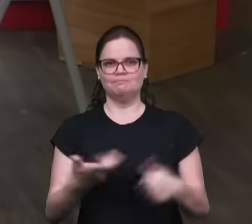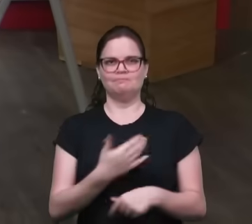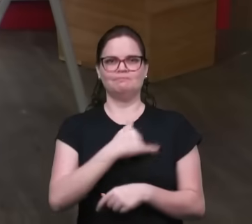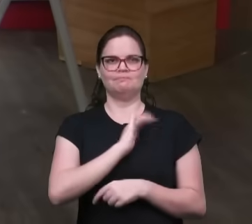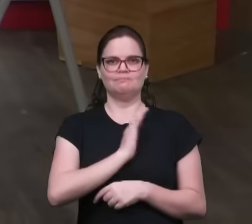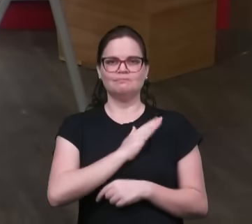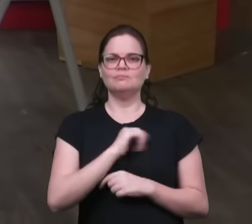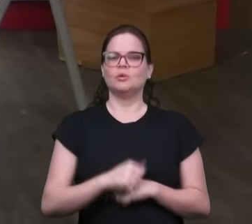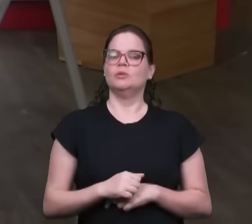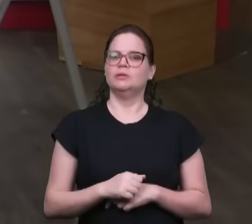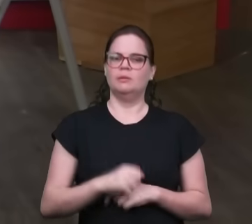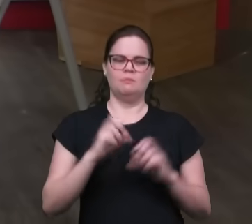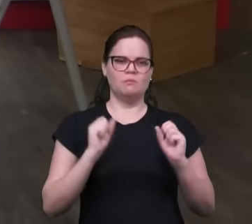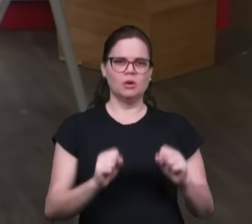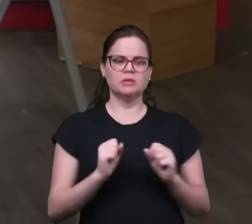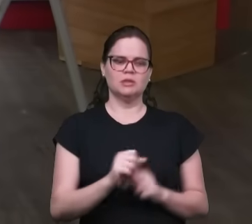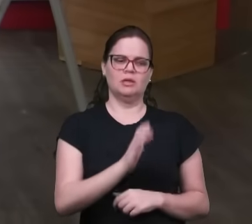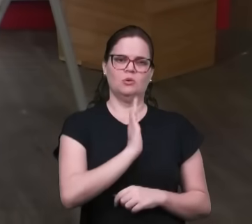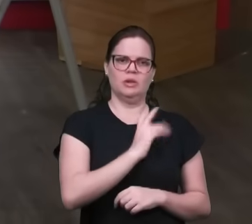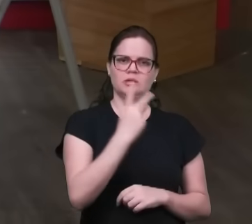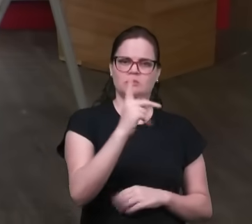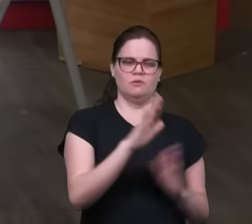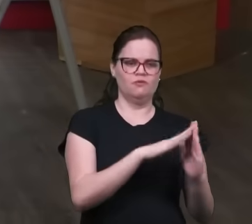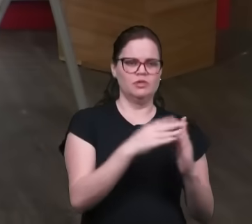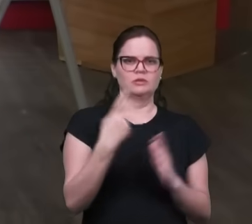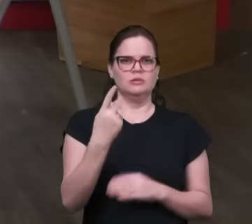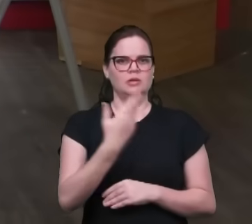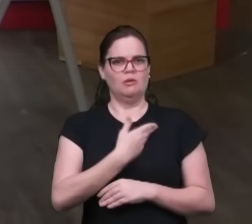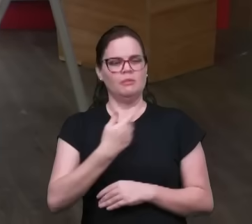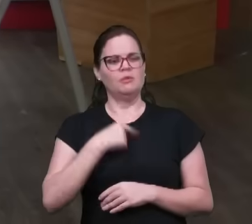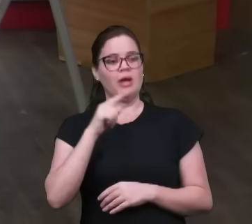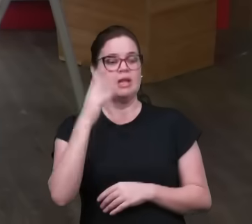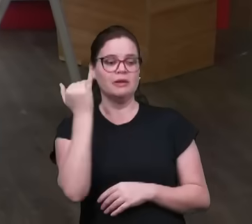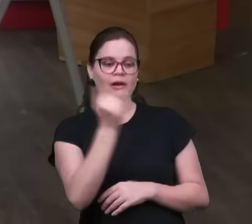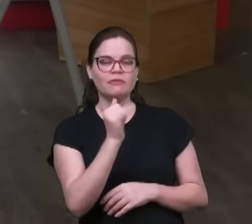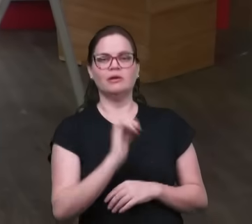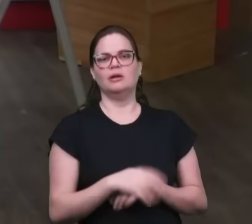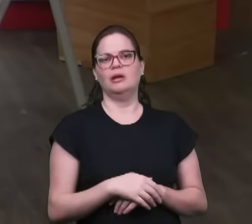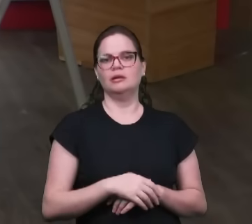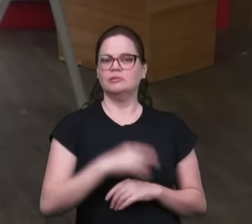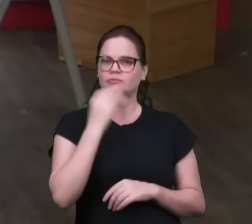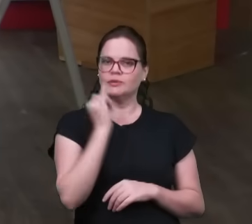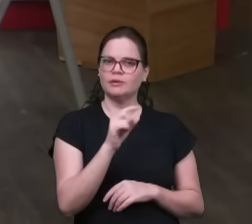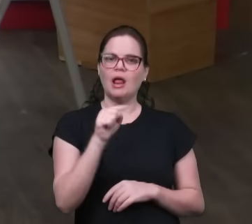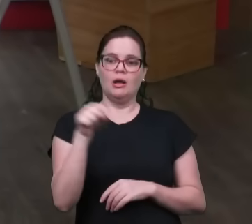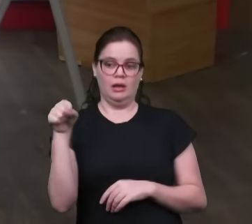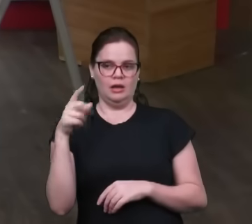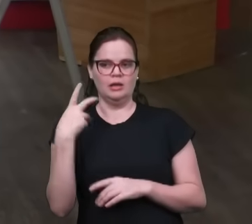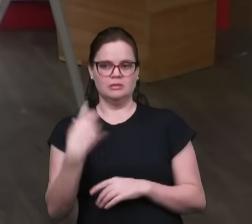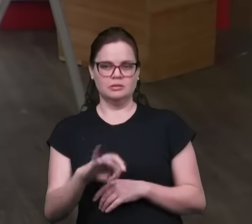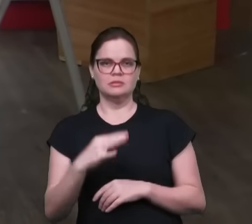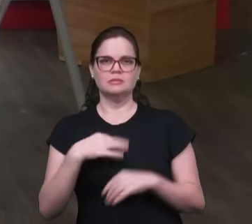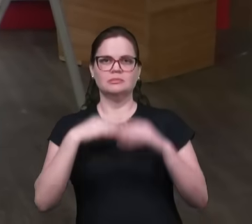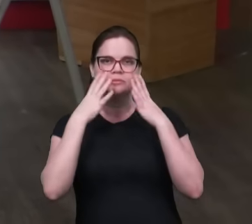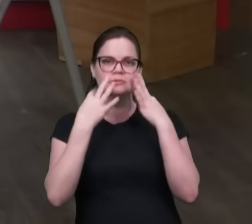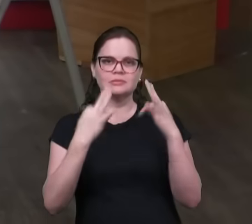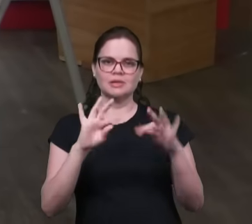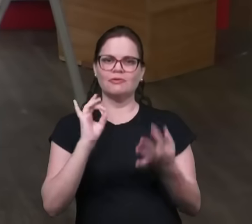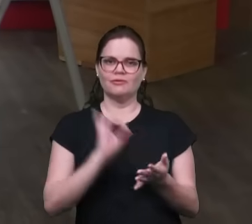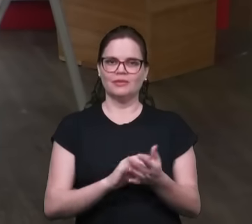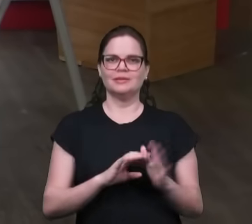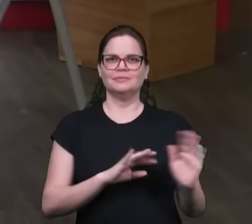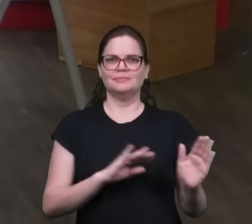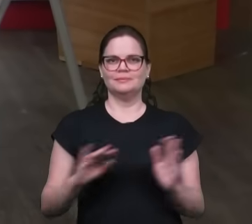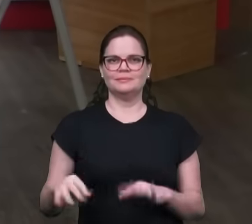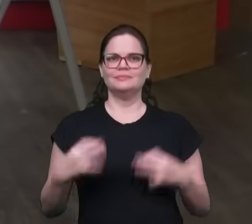seu vizinho, do seu amigo, daquele que você falou, e diz, ele que vai dizer para o cidadão que você está falando a verdade. Né? Muito bom, exatamente isso.